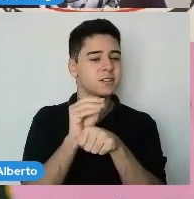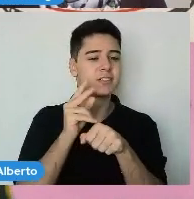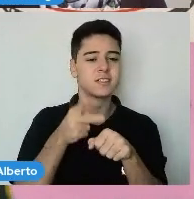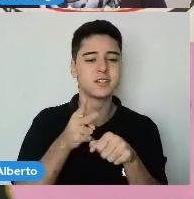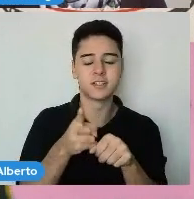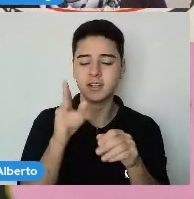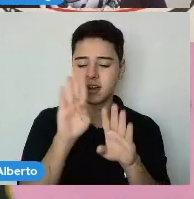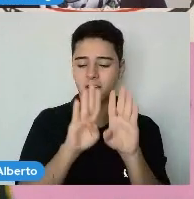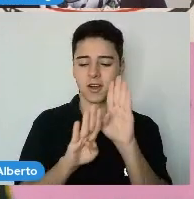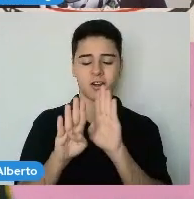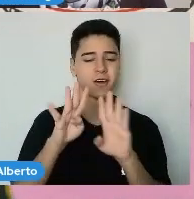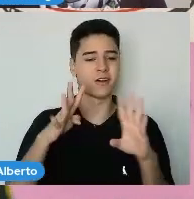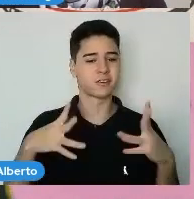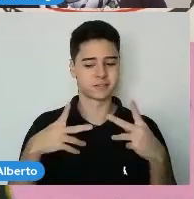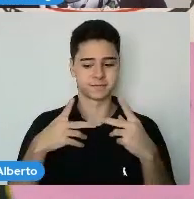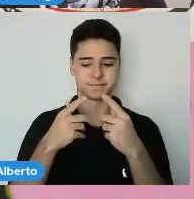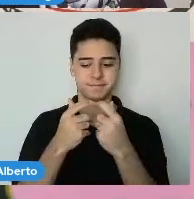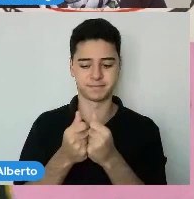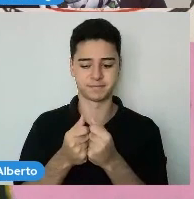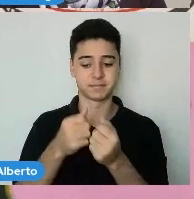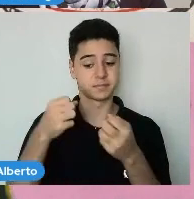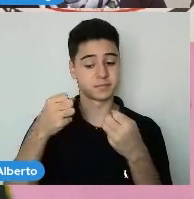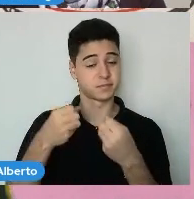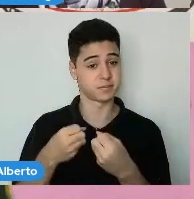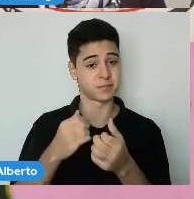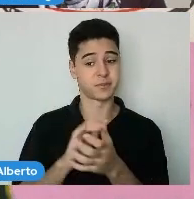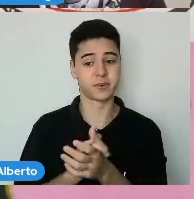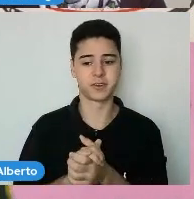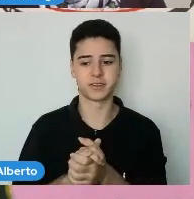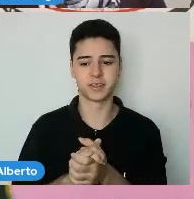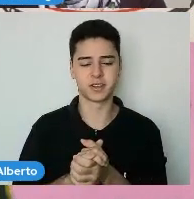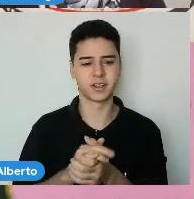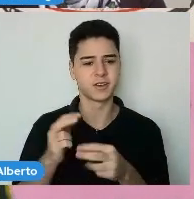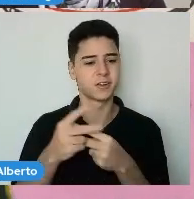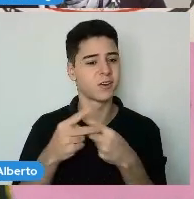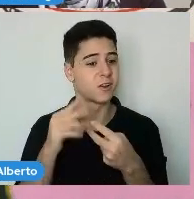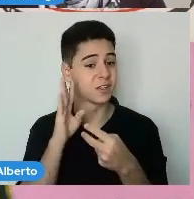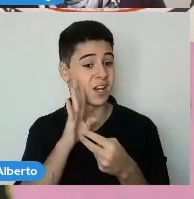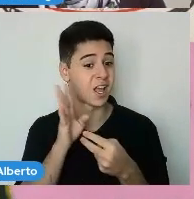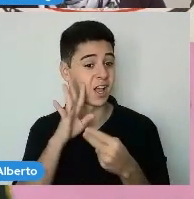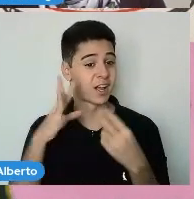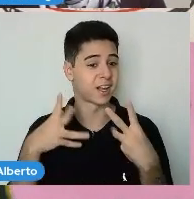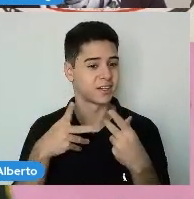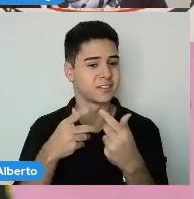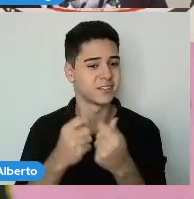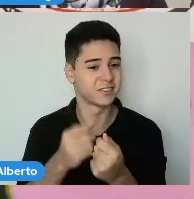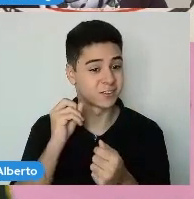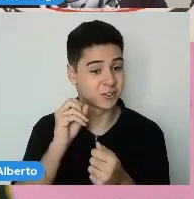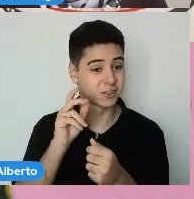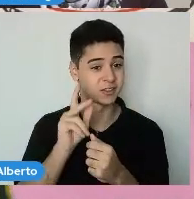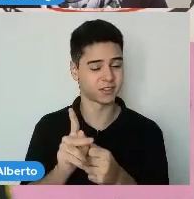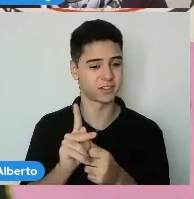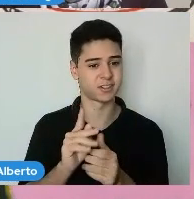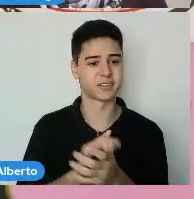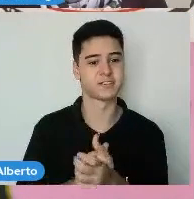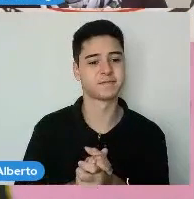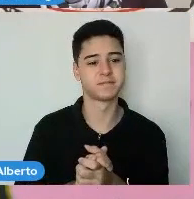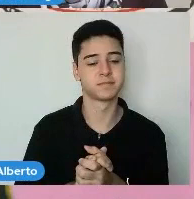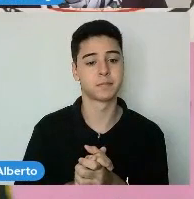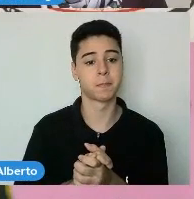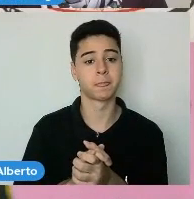aí, para poder levar coisas bacanas para vocês, ok? Nos